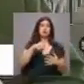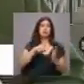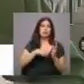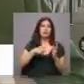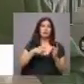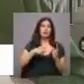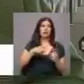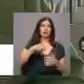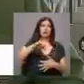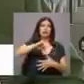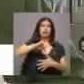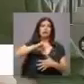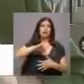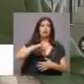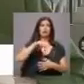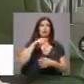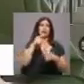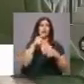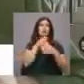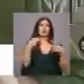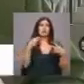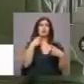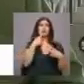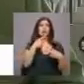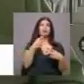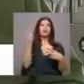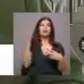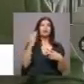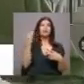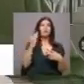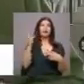rapidamente se ouviu à entrada: vem aí mais um